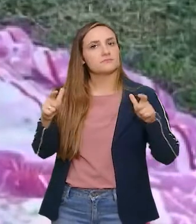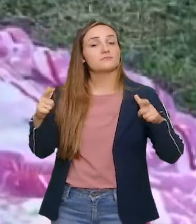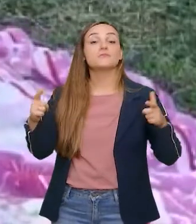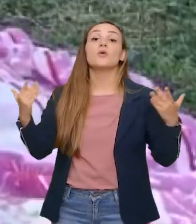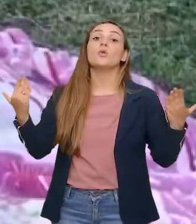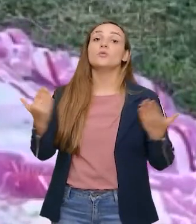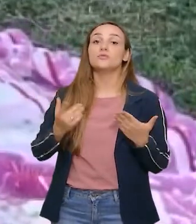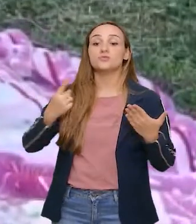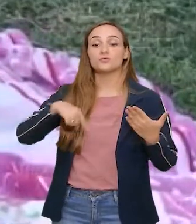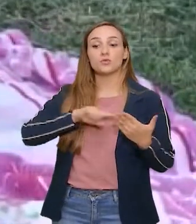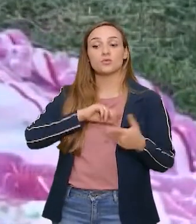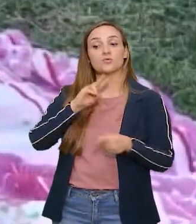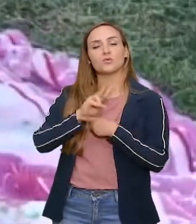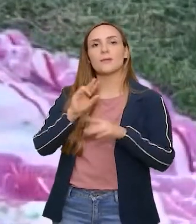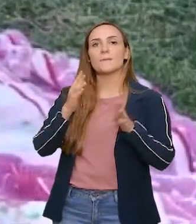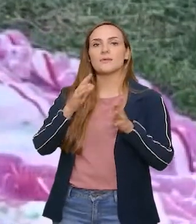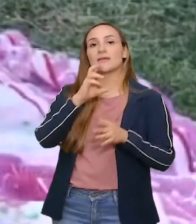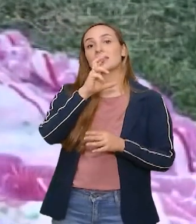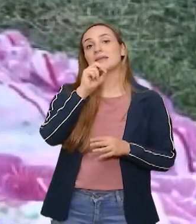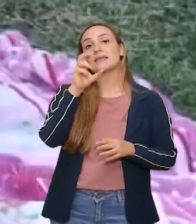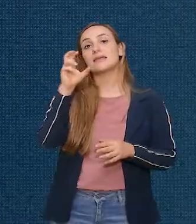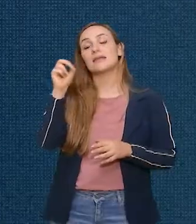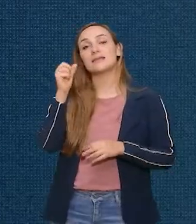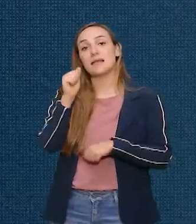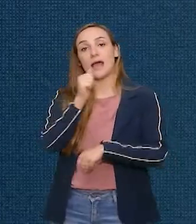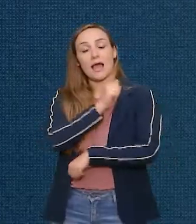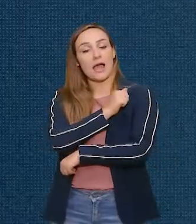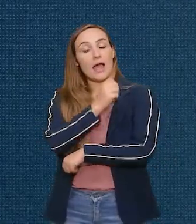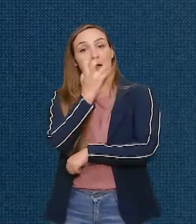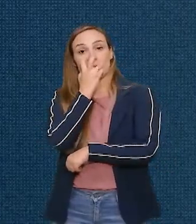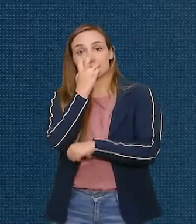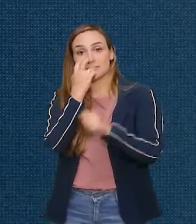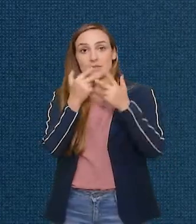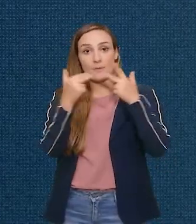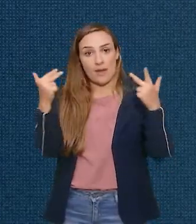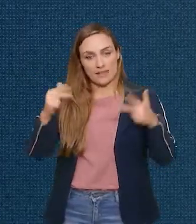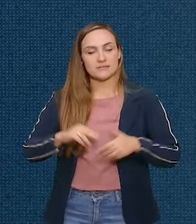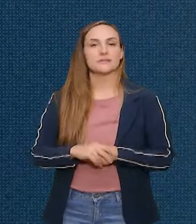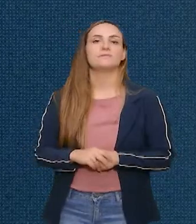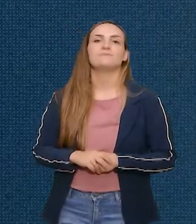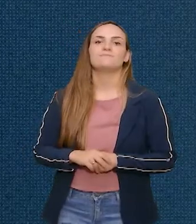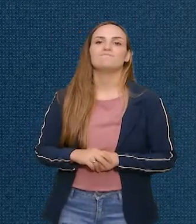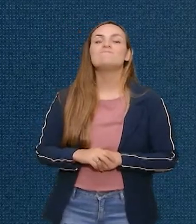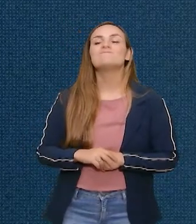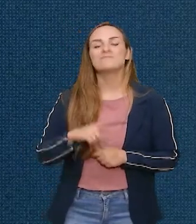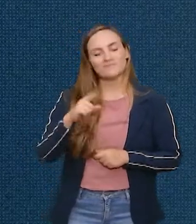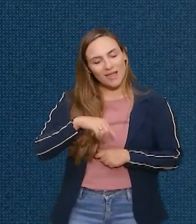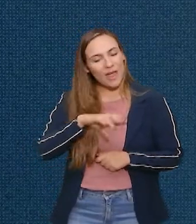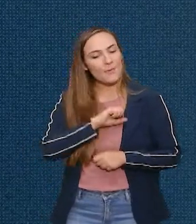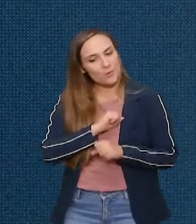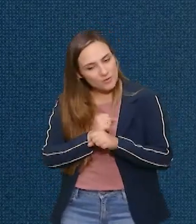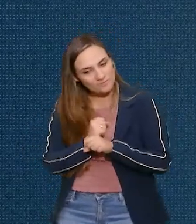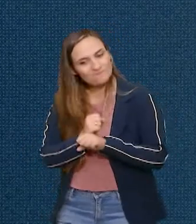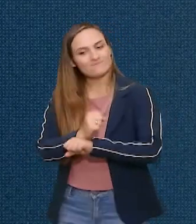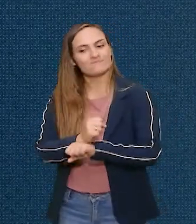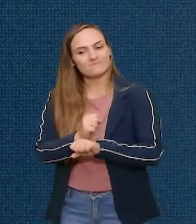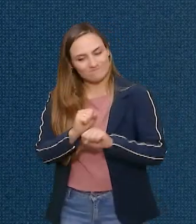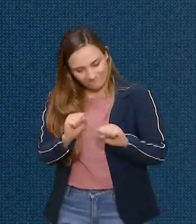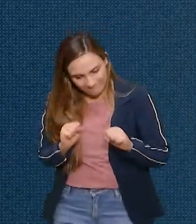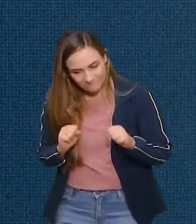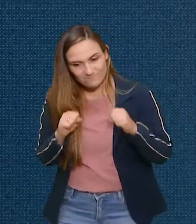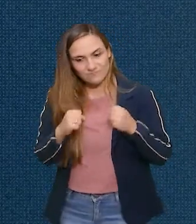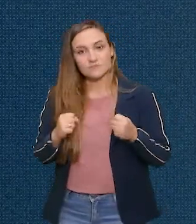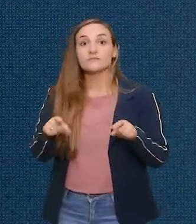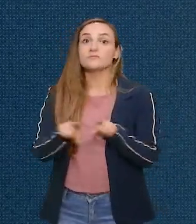somos responsáveis por mais de 500 animais. Um trabalho que mistura ingredientes como amor, dedicação, esforço